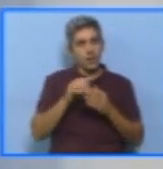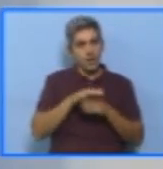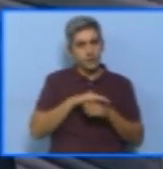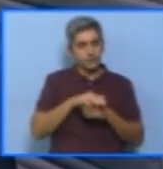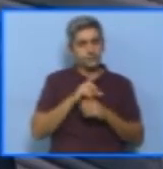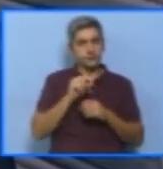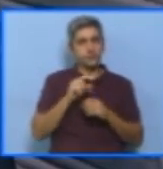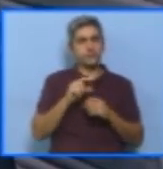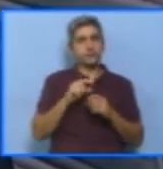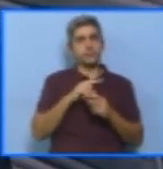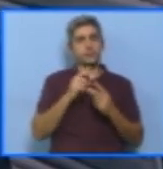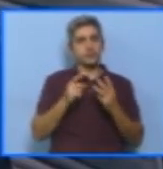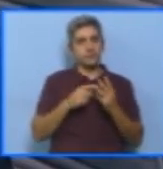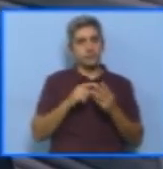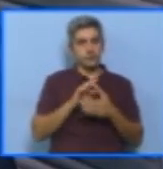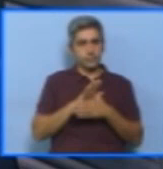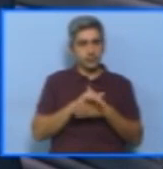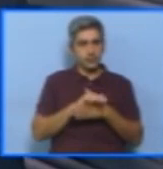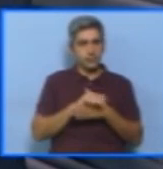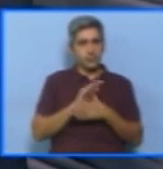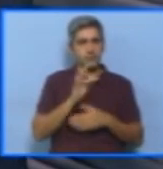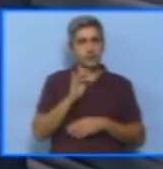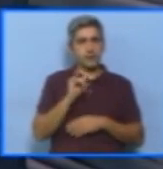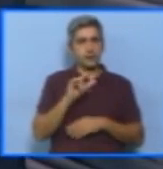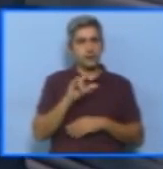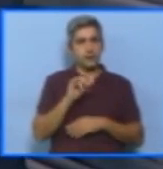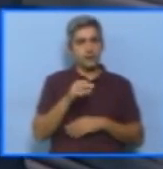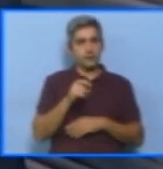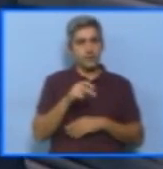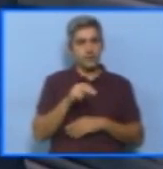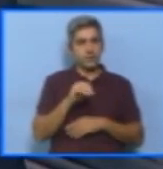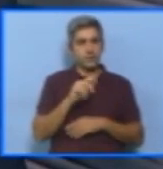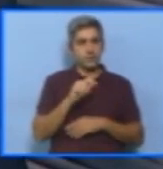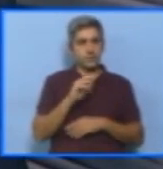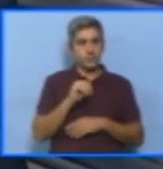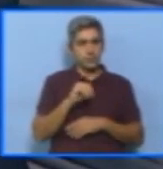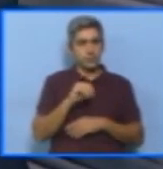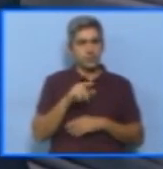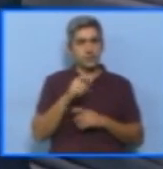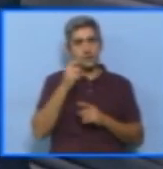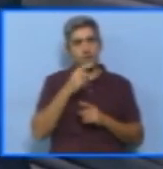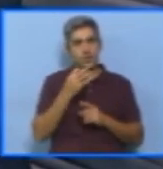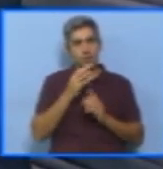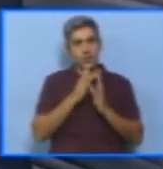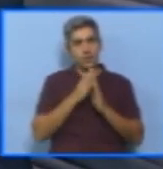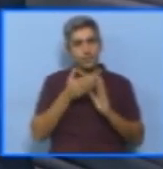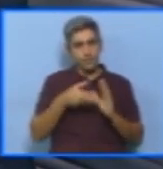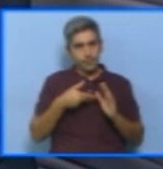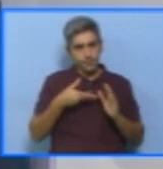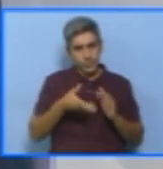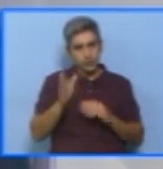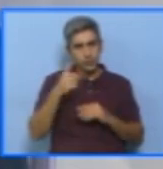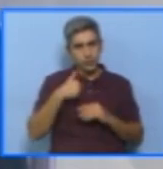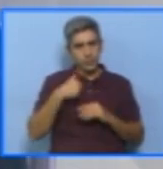Temos depois a carta aos Filipenses, onde eu acho que é esta história: Deus passou por mim,